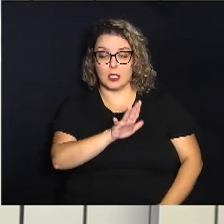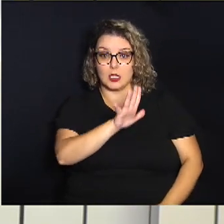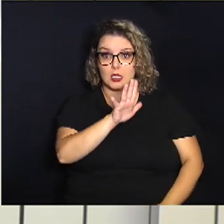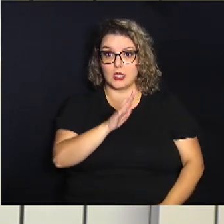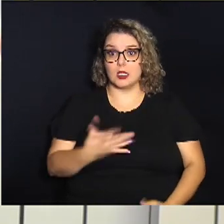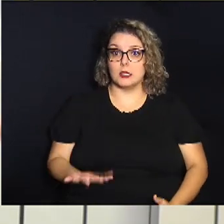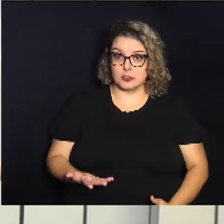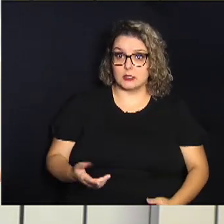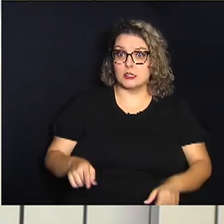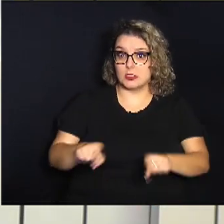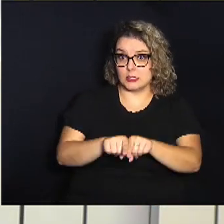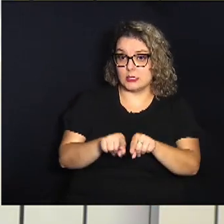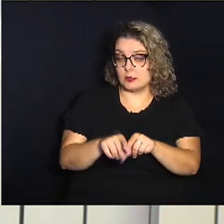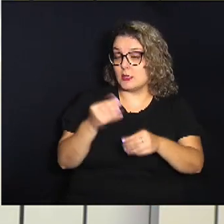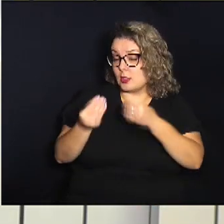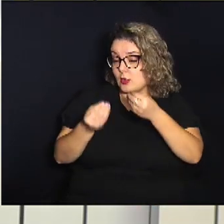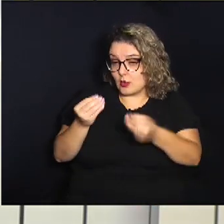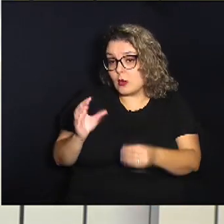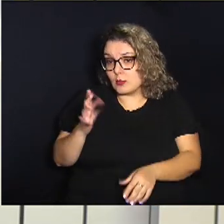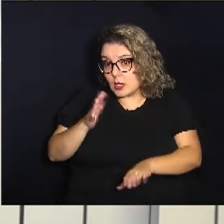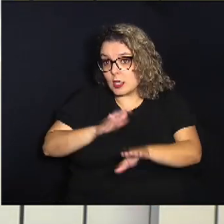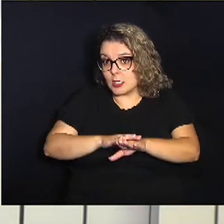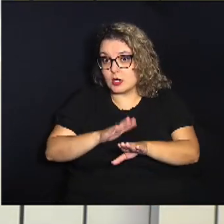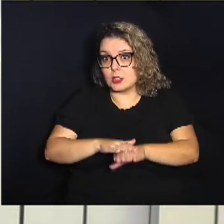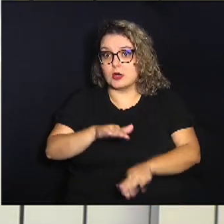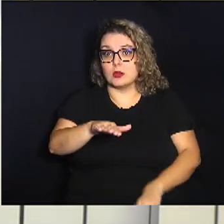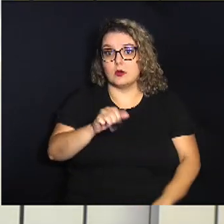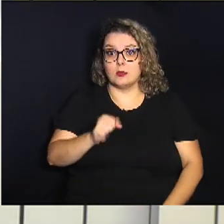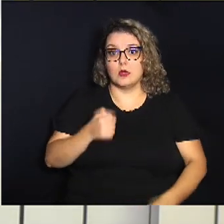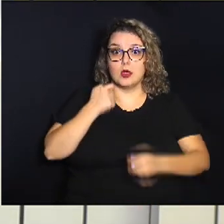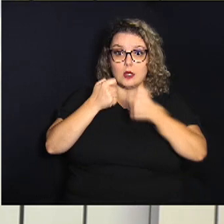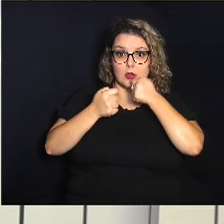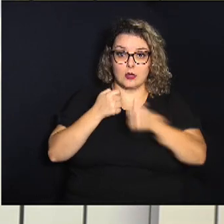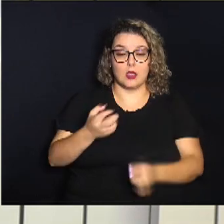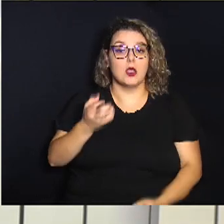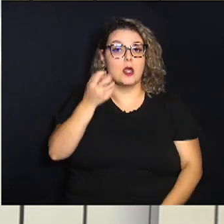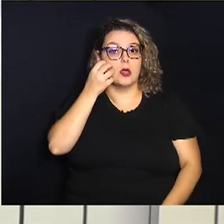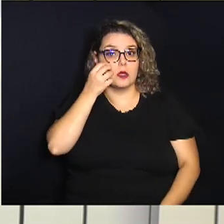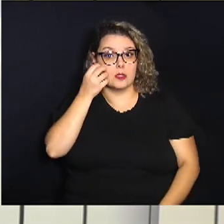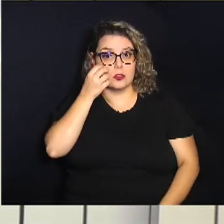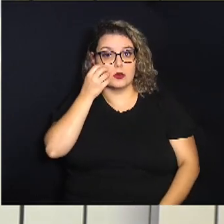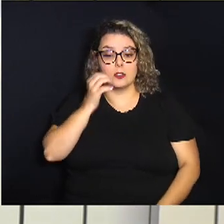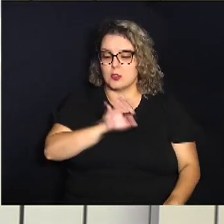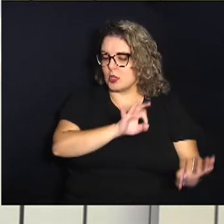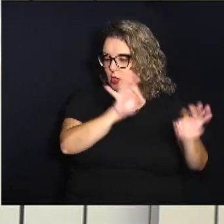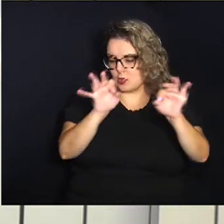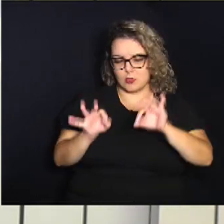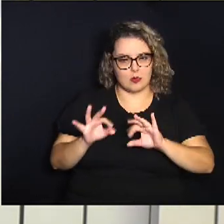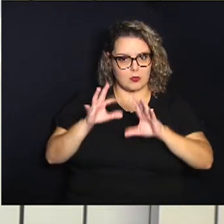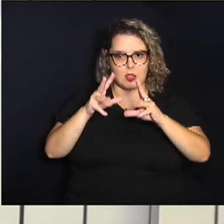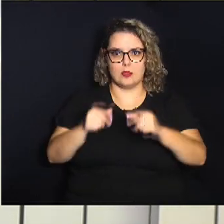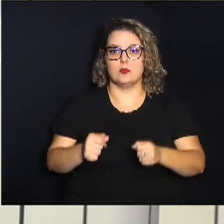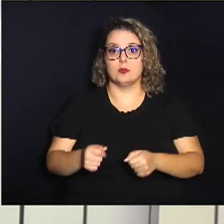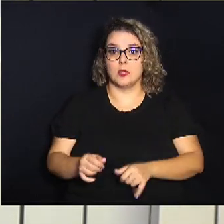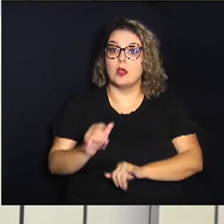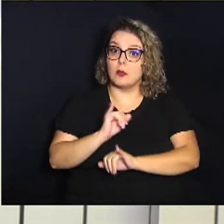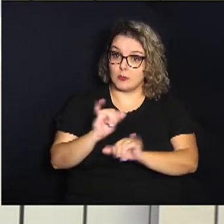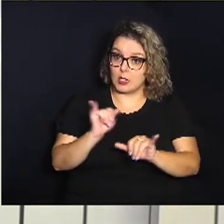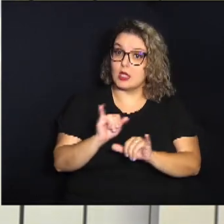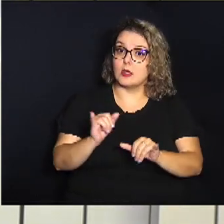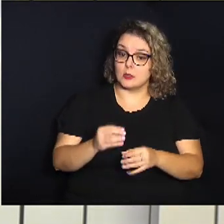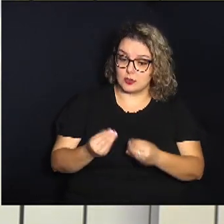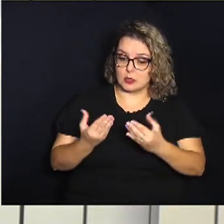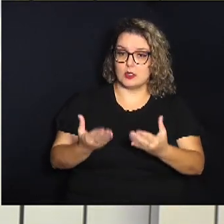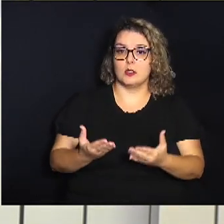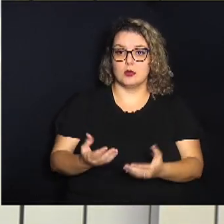e como foi esta ação eu aciono o repórter André Aranha que acompanhou tudo e traz agora as informações